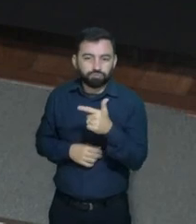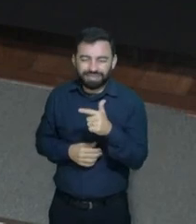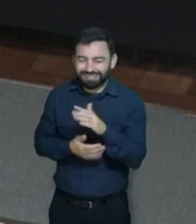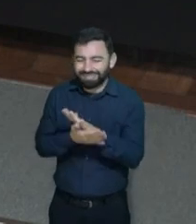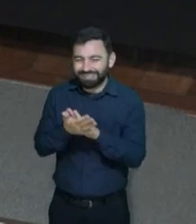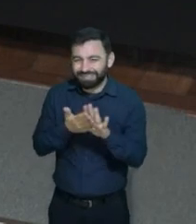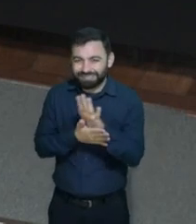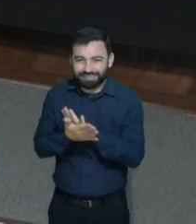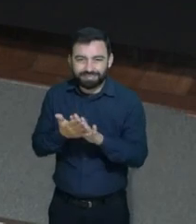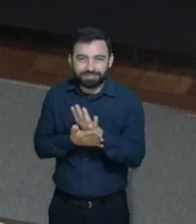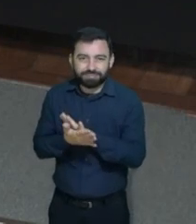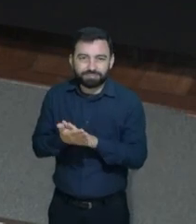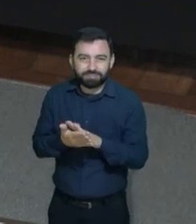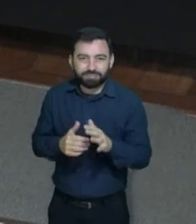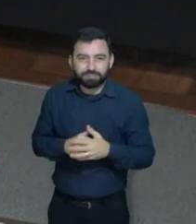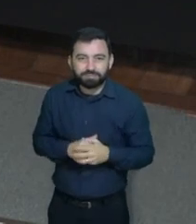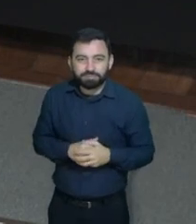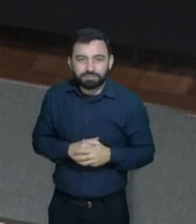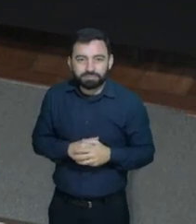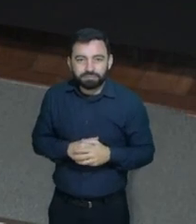tem nenhuma